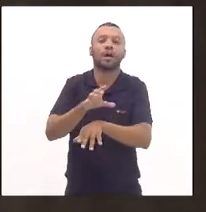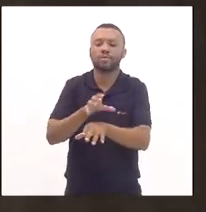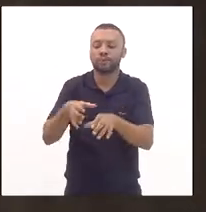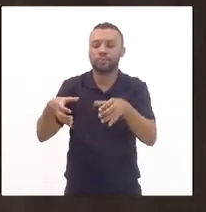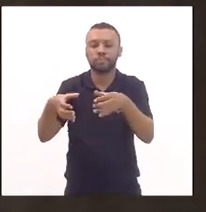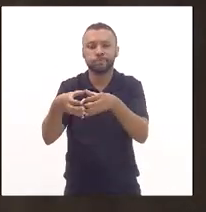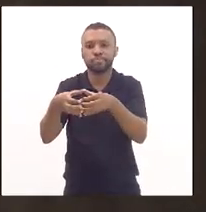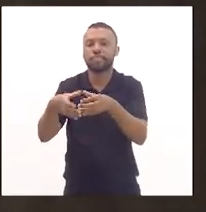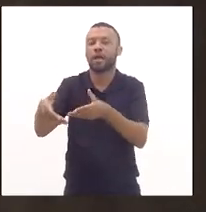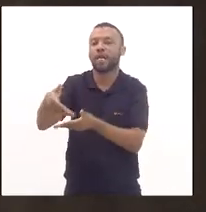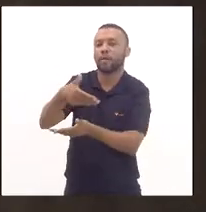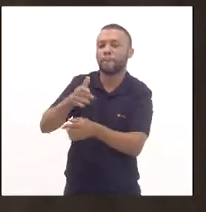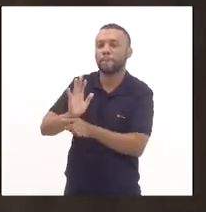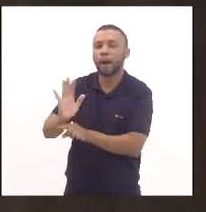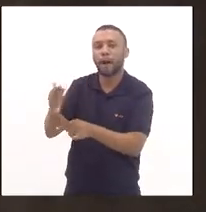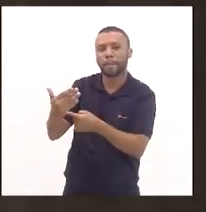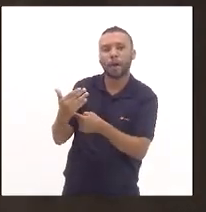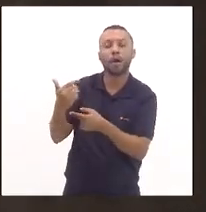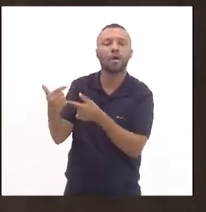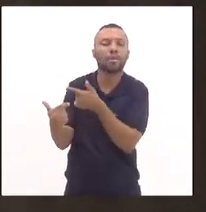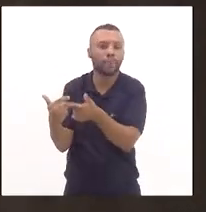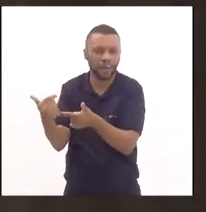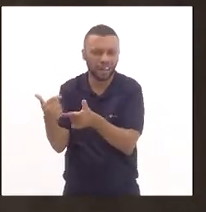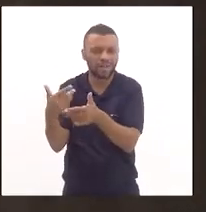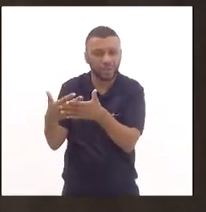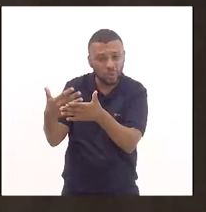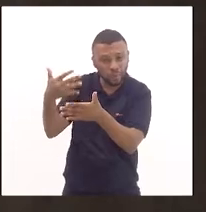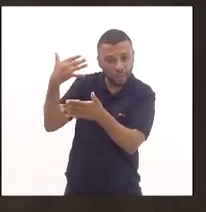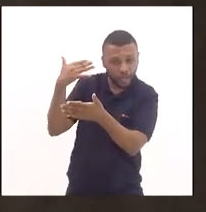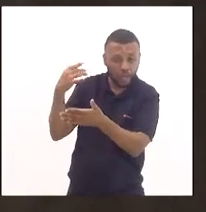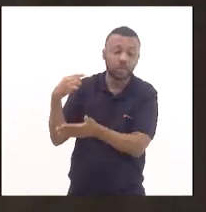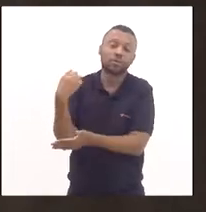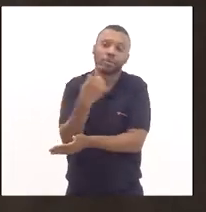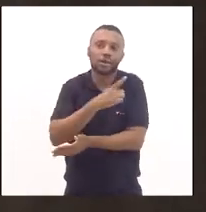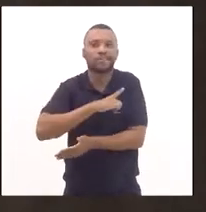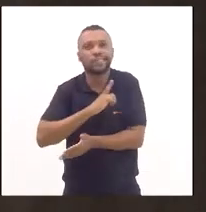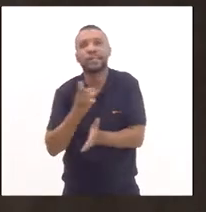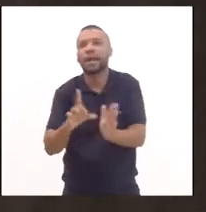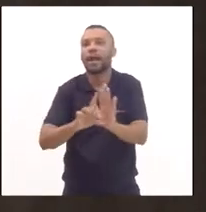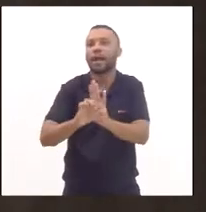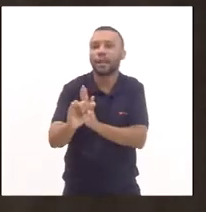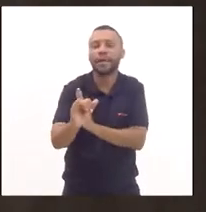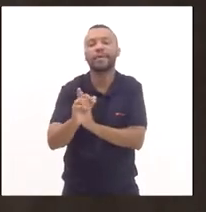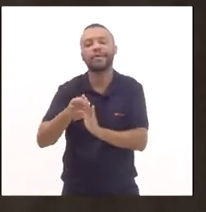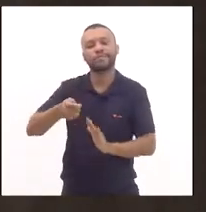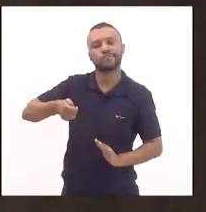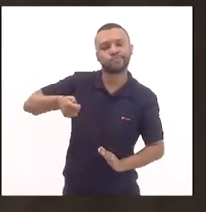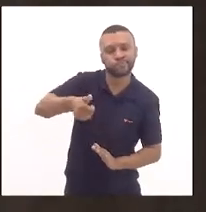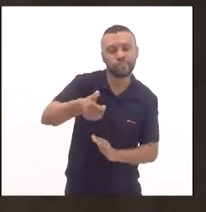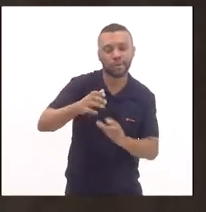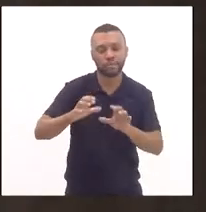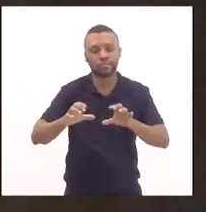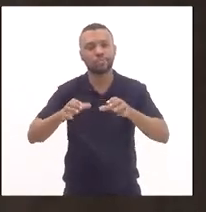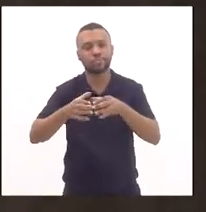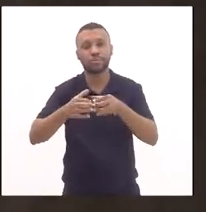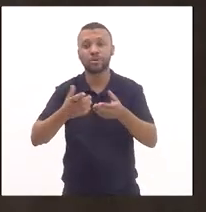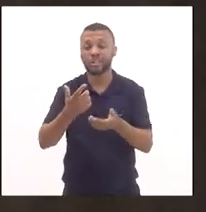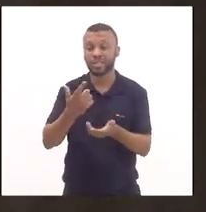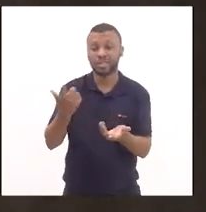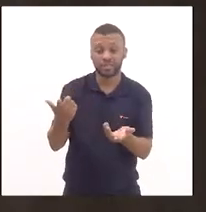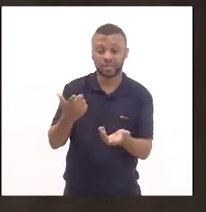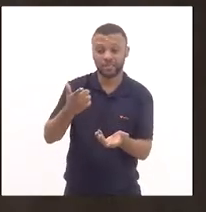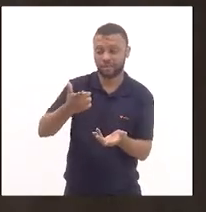cooperativas. Nós mesmo no passado já tínhamos feito outras leis beneficiando as cooperativas de catadores